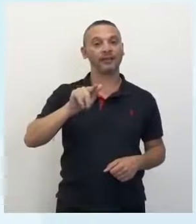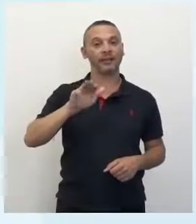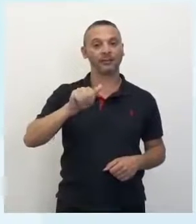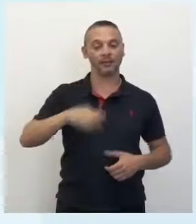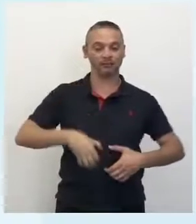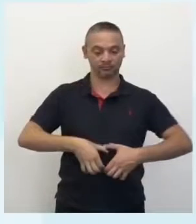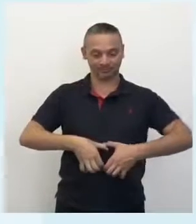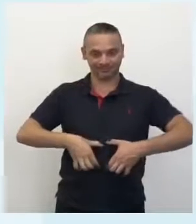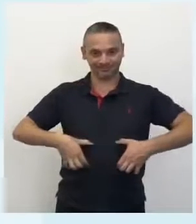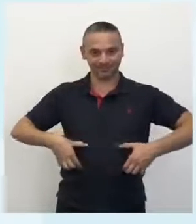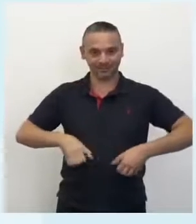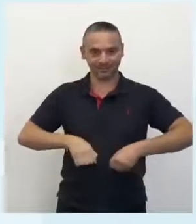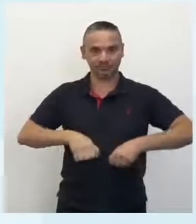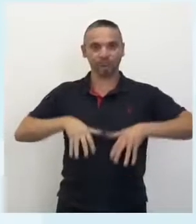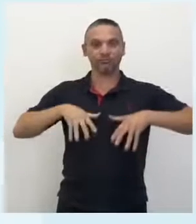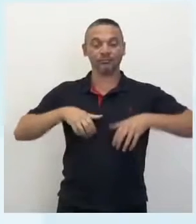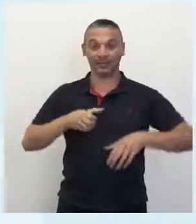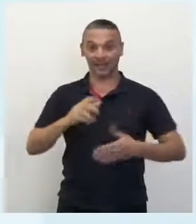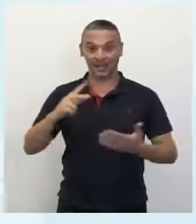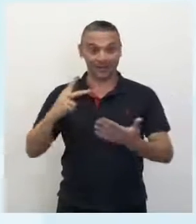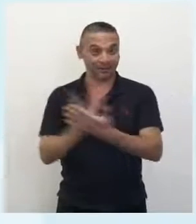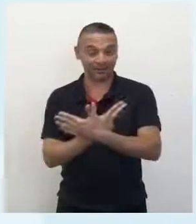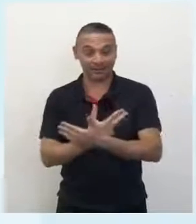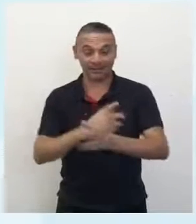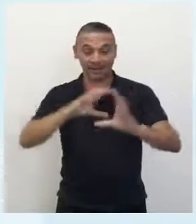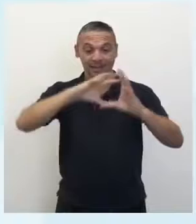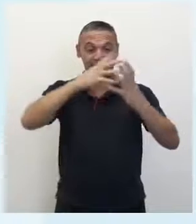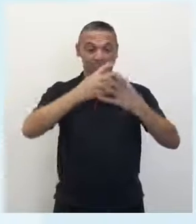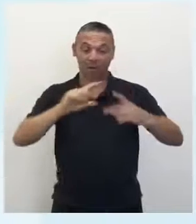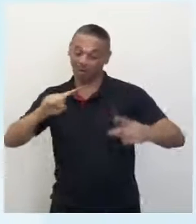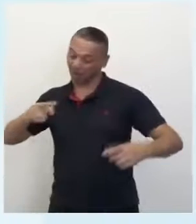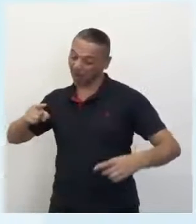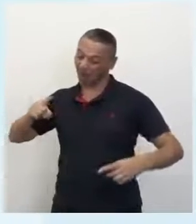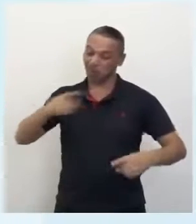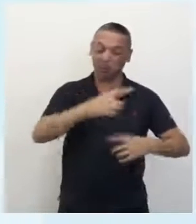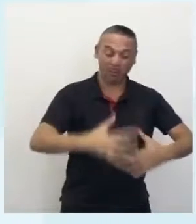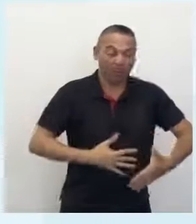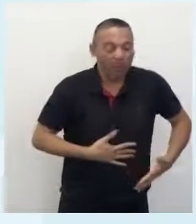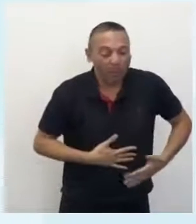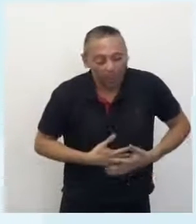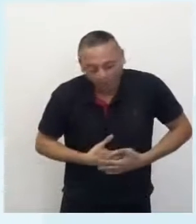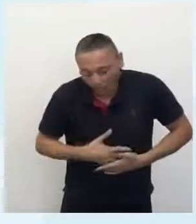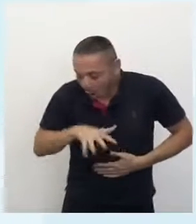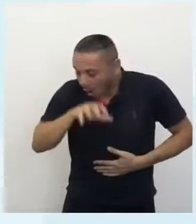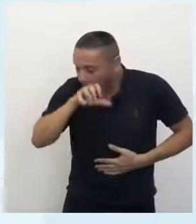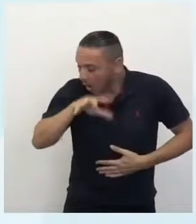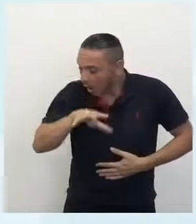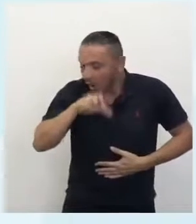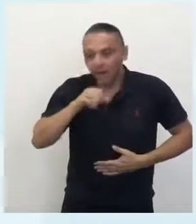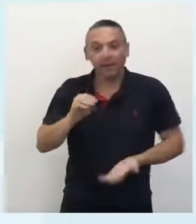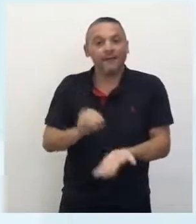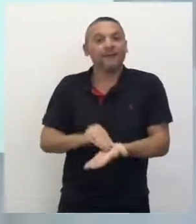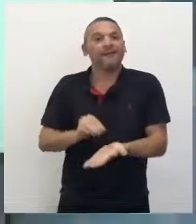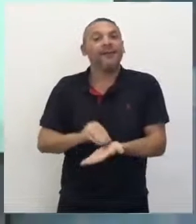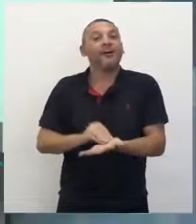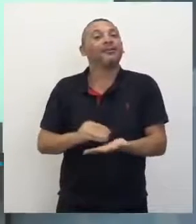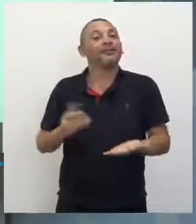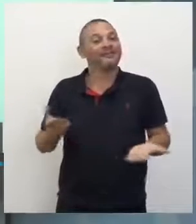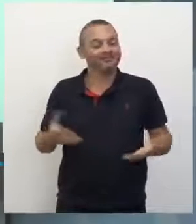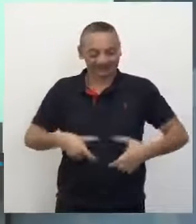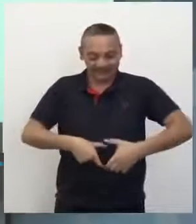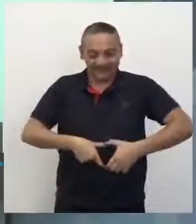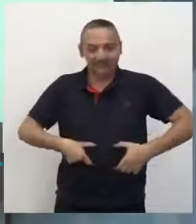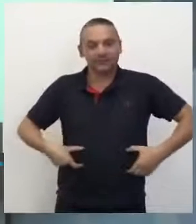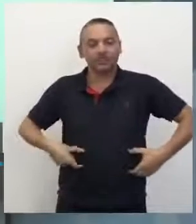que normalmente você toma uma bolada, aí você fica sem ar, aí fala que tomou uma bolada na boca do estômago, né? Mas na verdade você acertou aí o